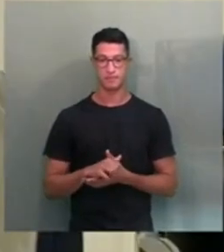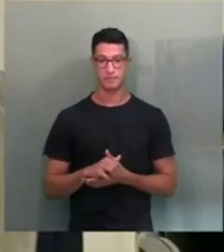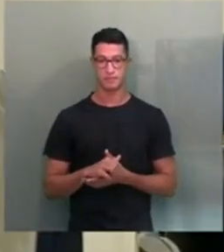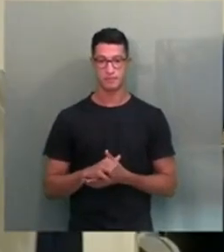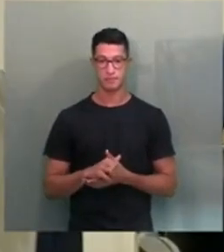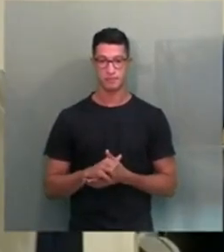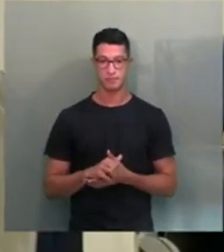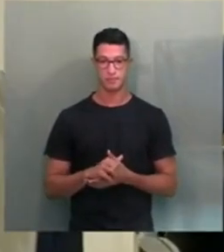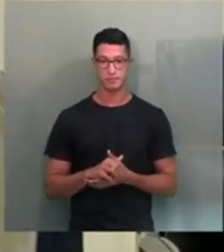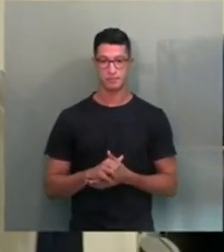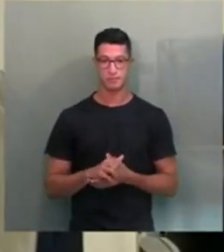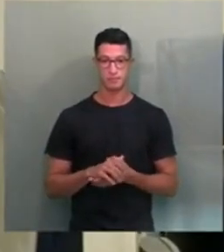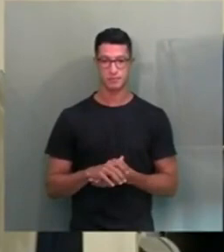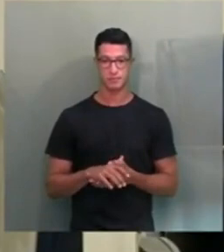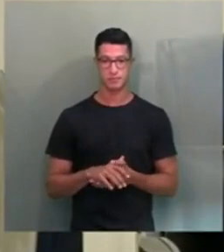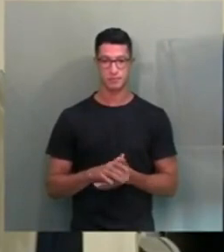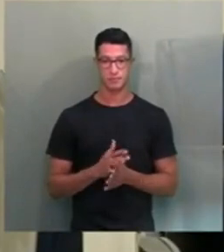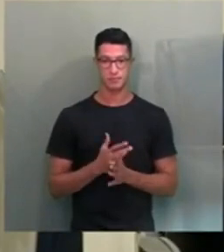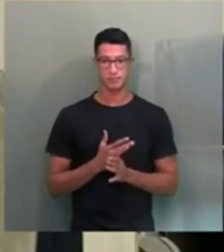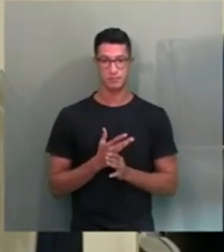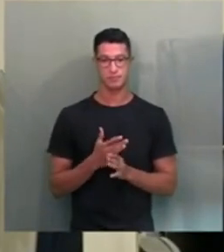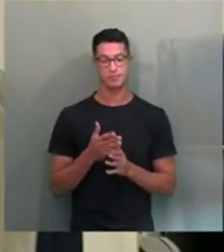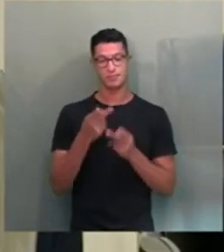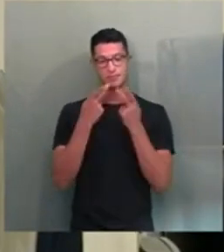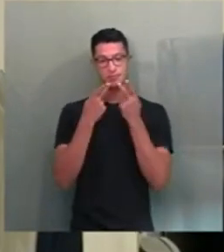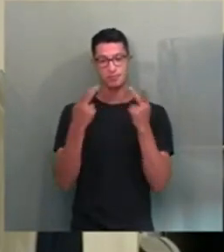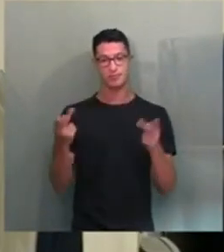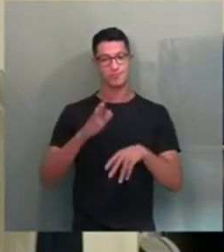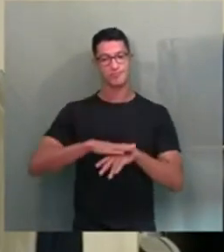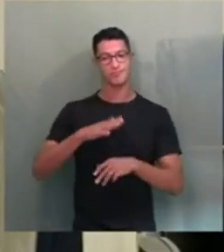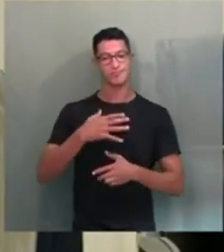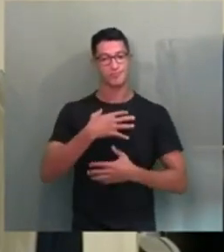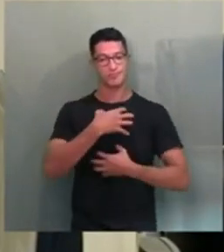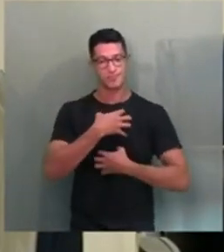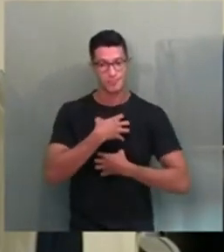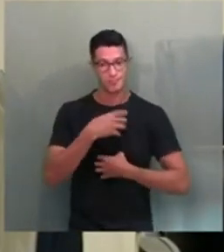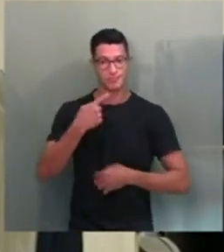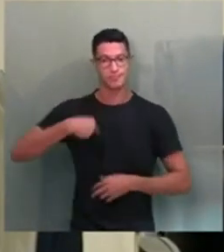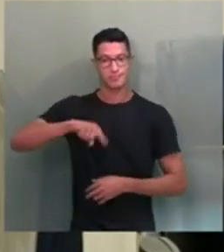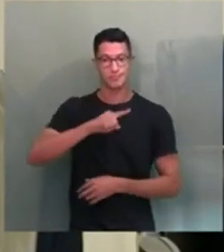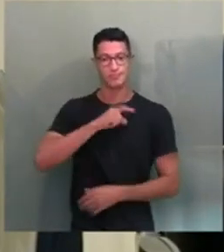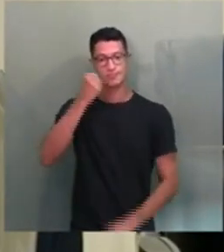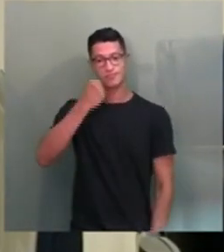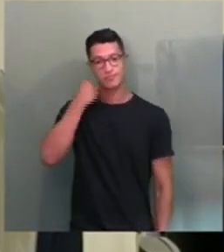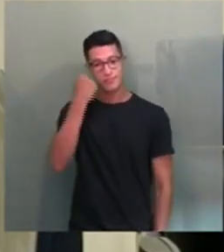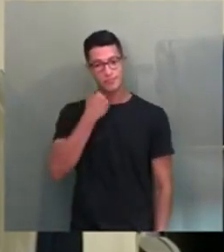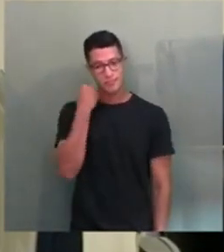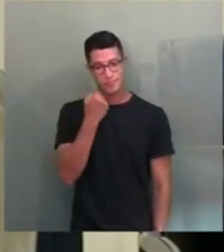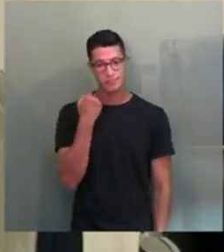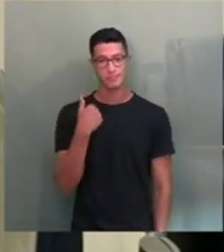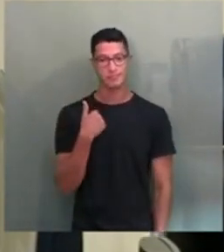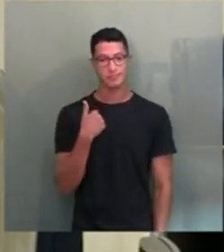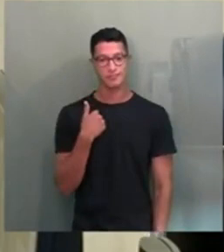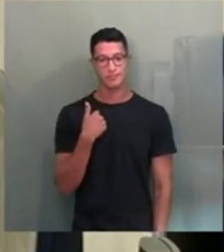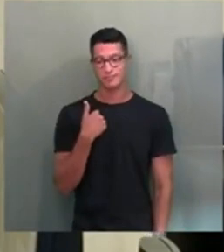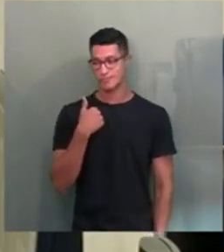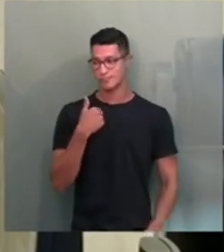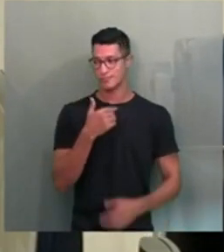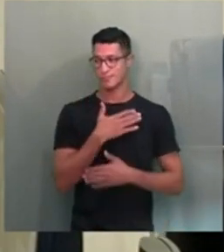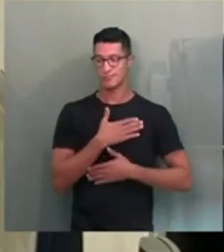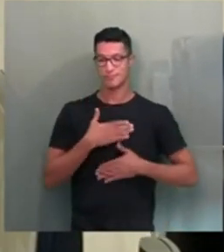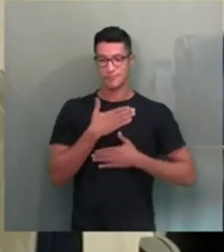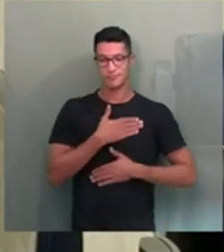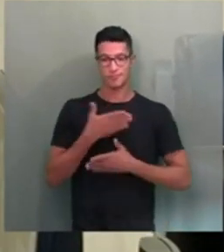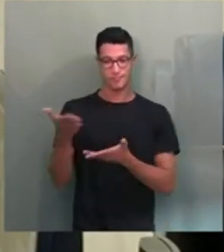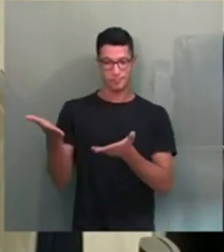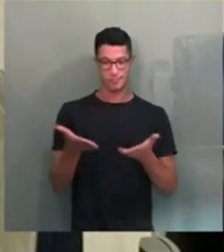Barros. Sempre uma das falas e um dos rostos mais simpáticos do nosso Senado Federal, viu? Muito querida por todos. Eu